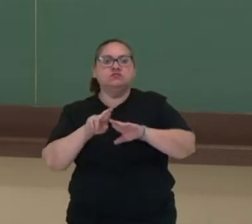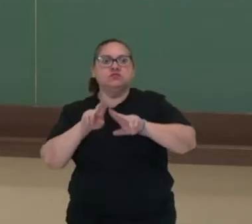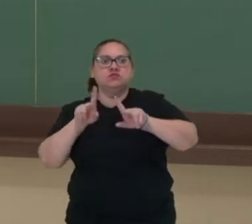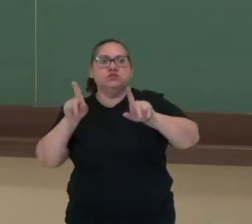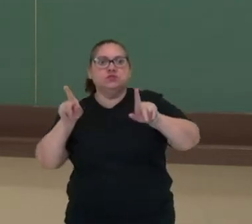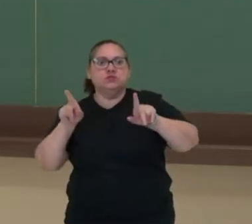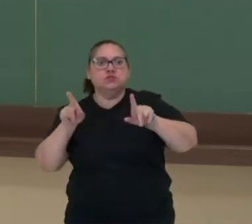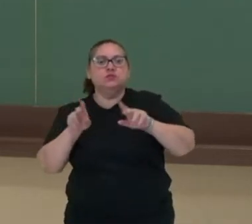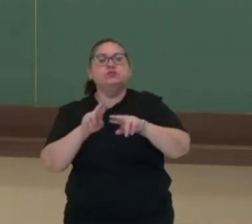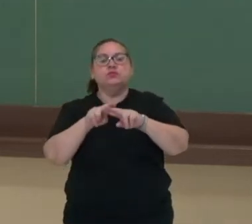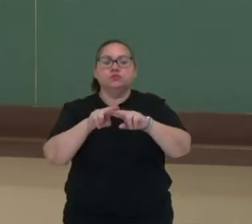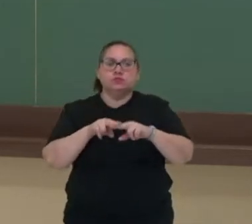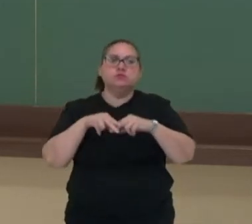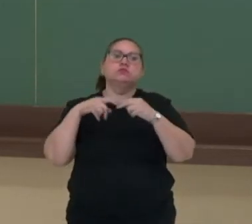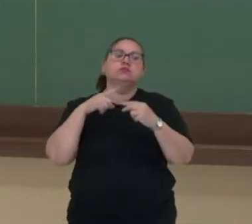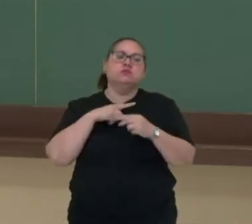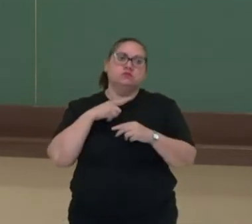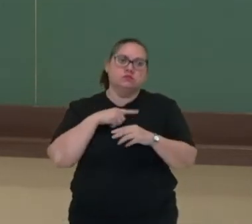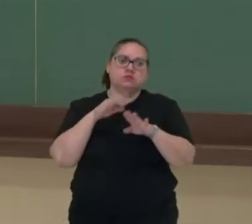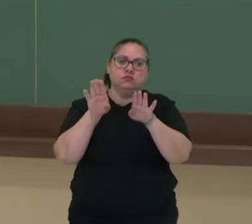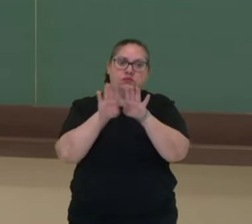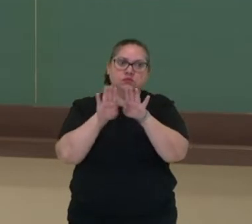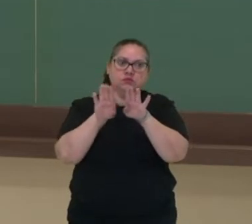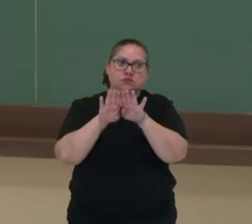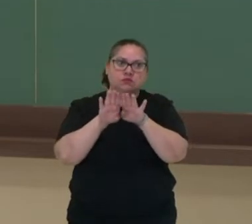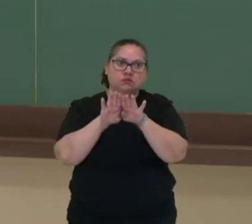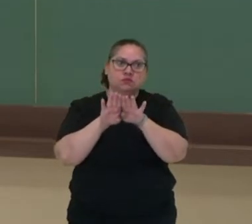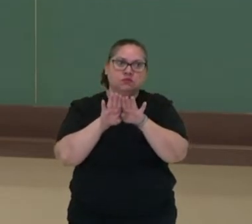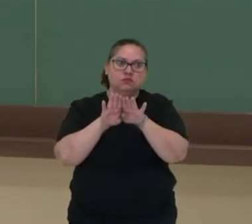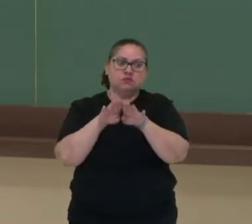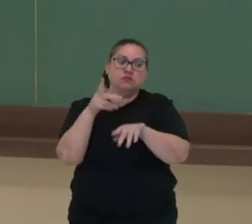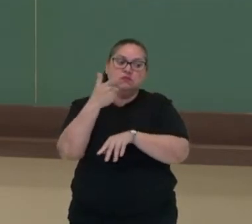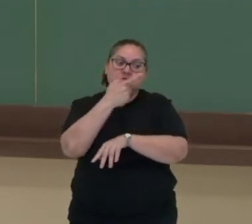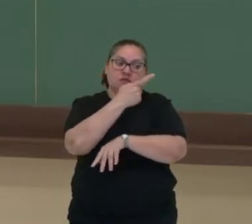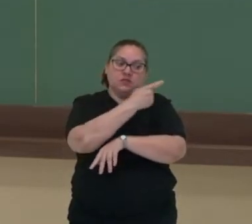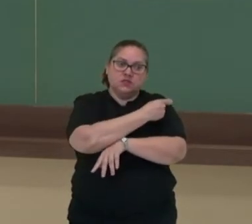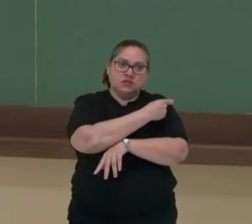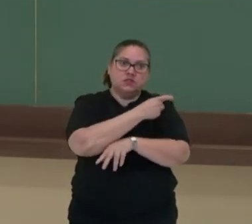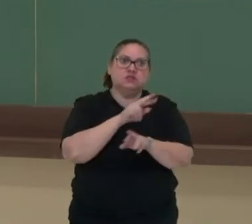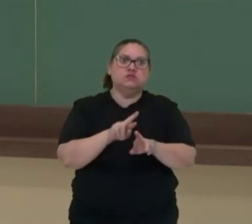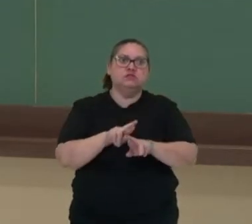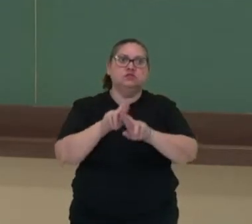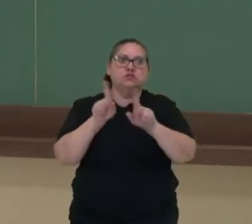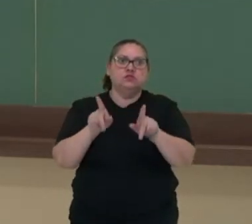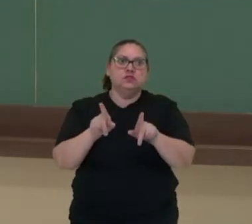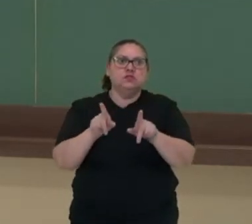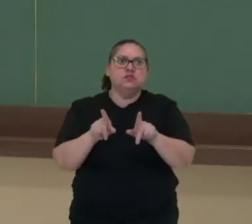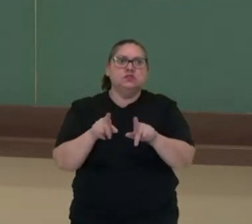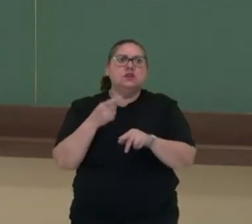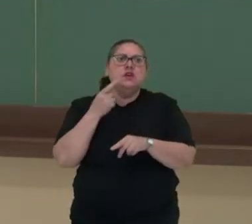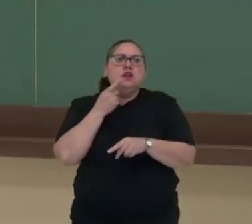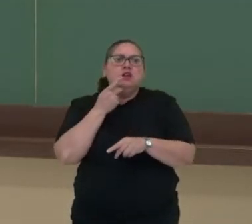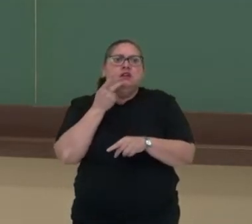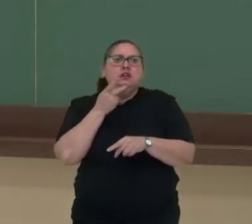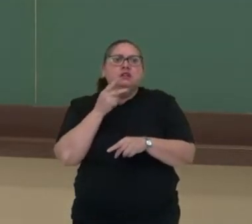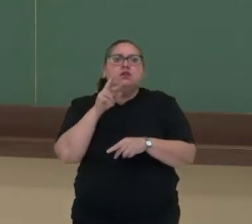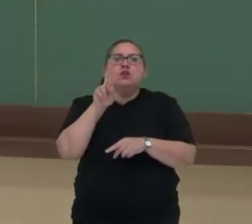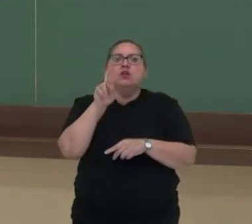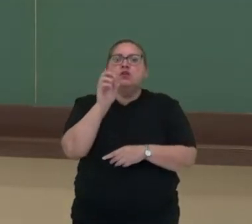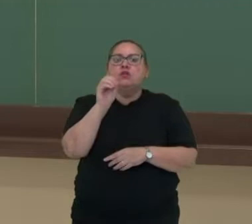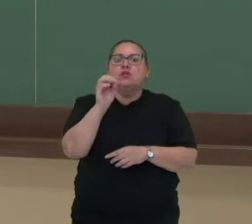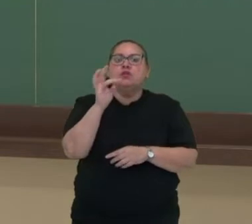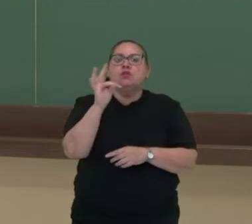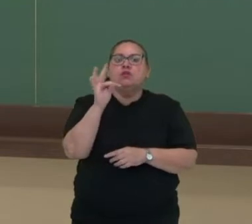diferentes. Por isso que temos também vacinas diferentes. Então, vamos falar do